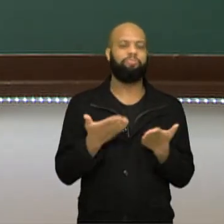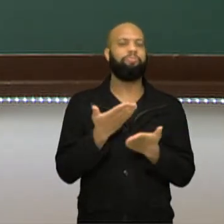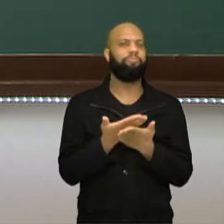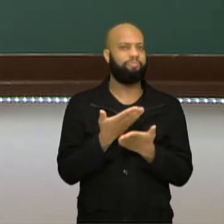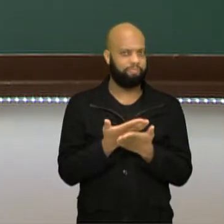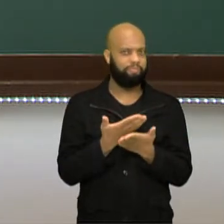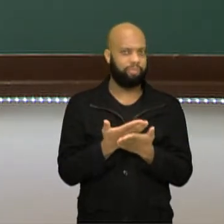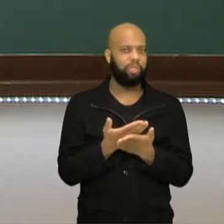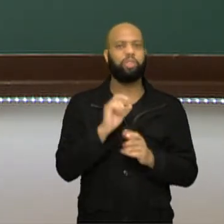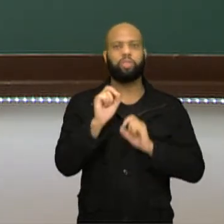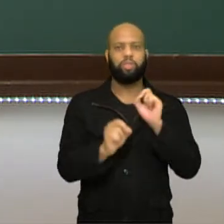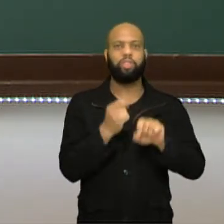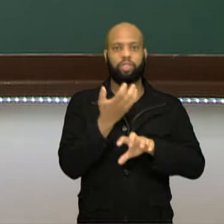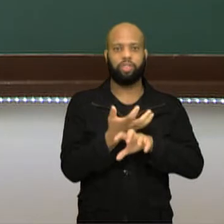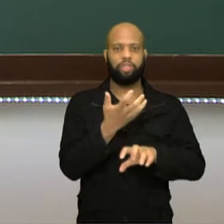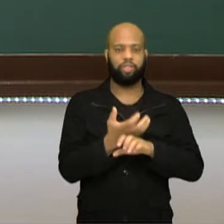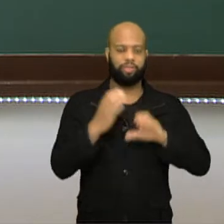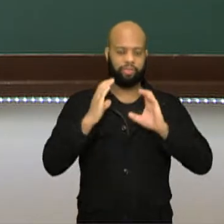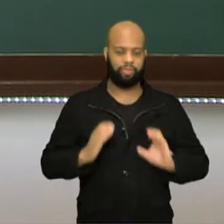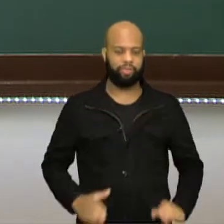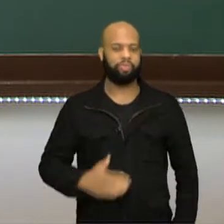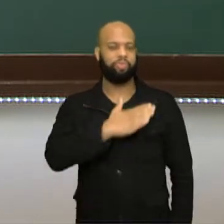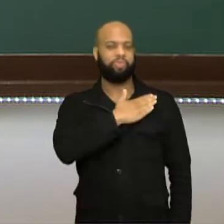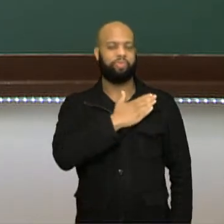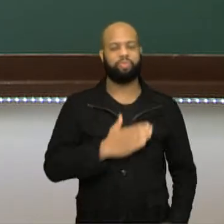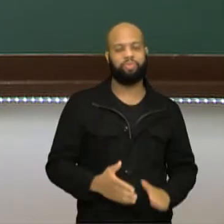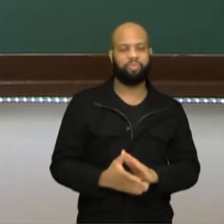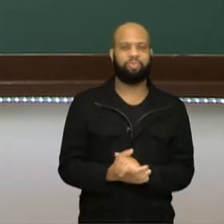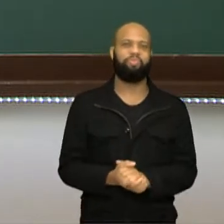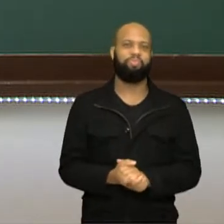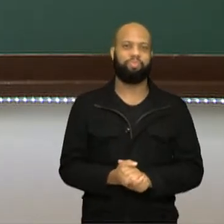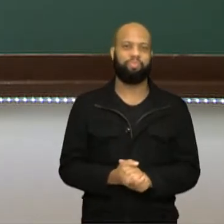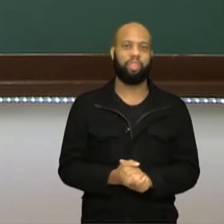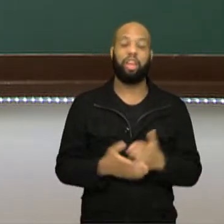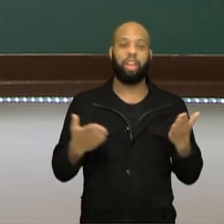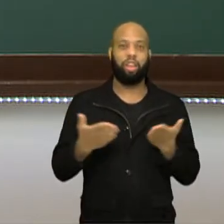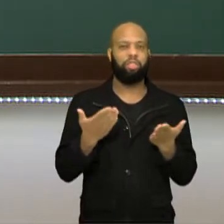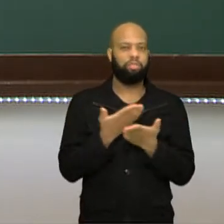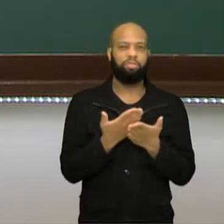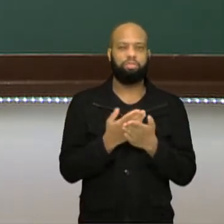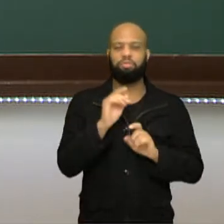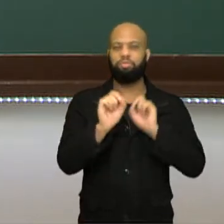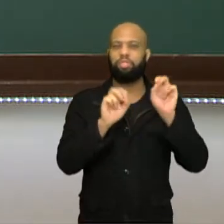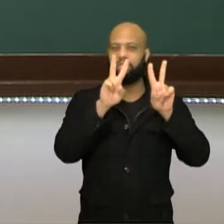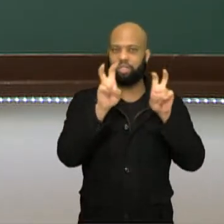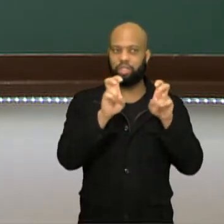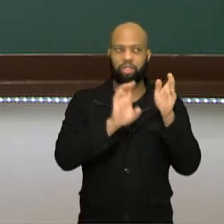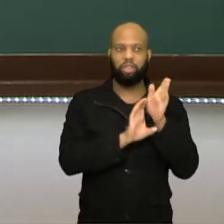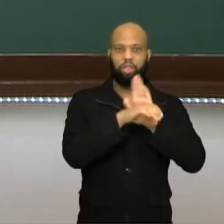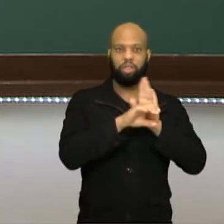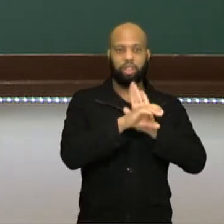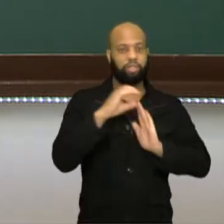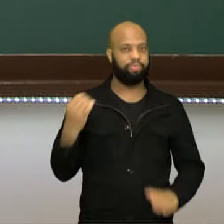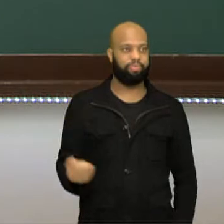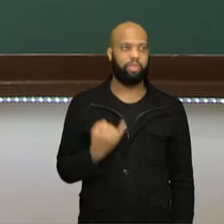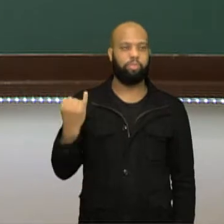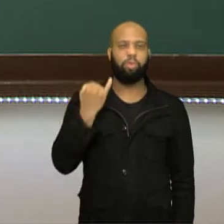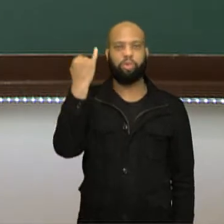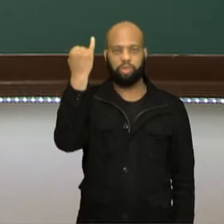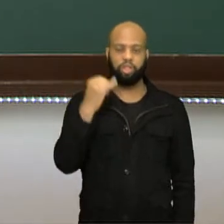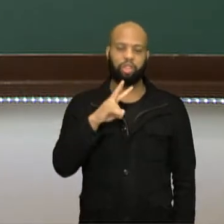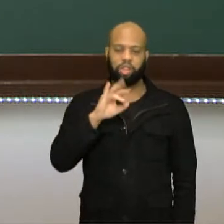é mais uma aula de cidadania e civismo. Vamos falar de um conceito muito importante, vamos